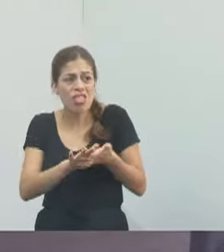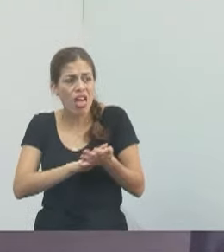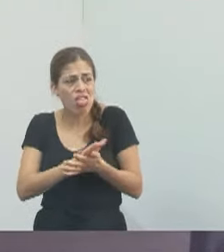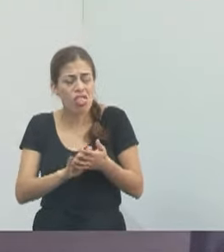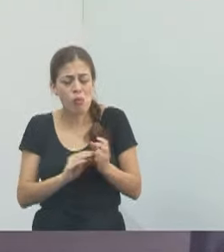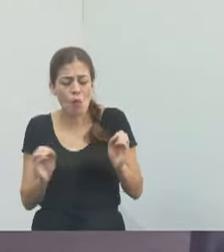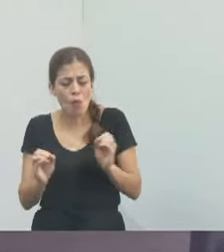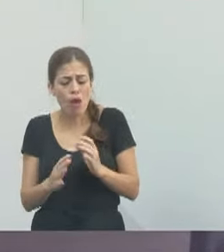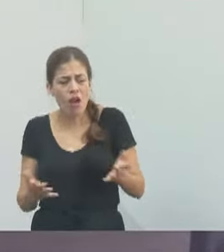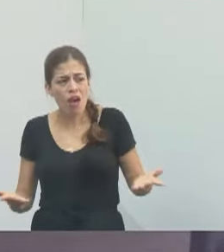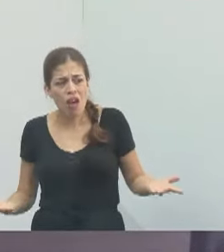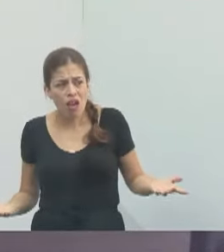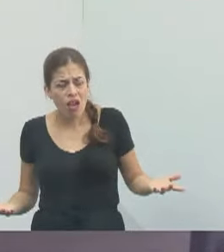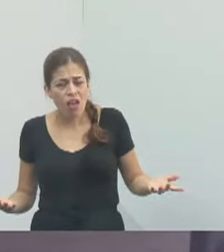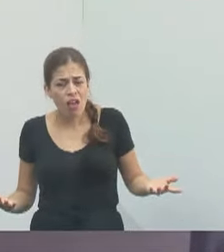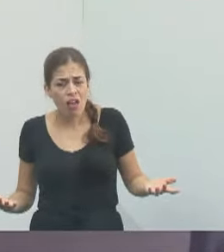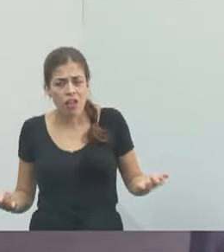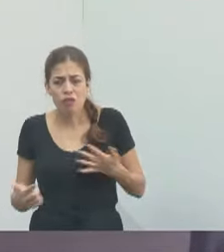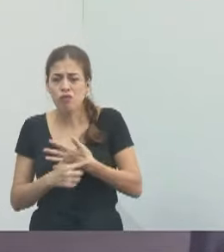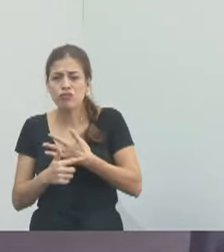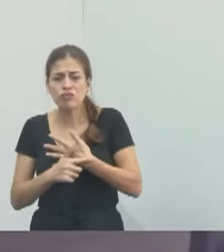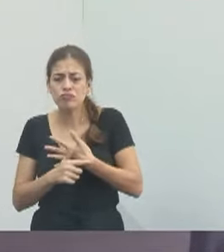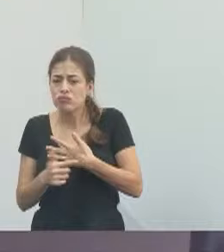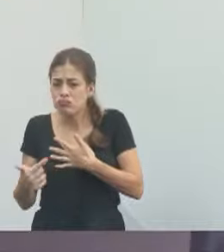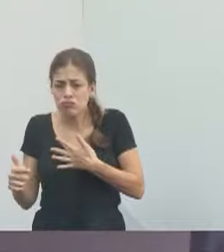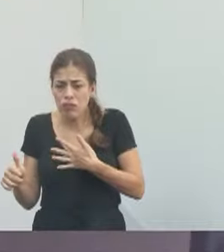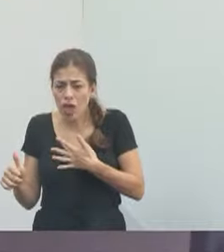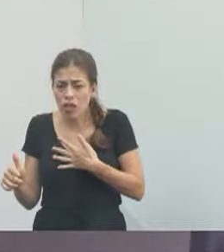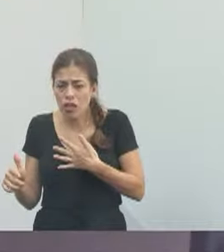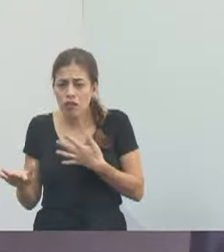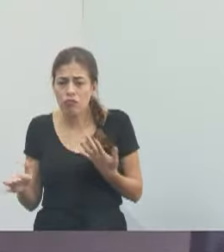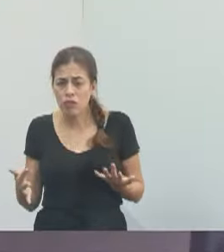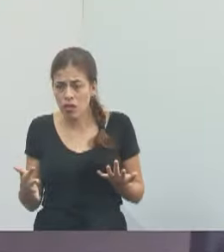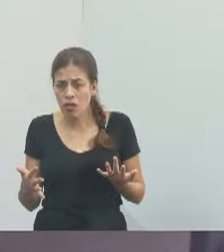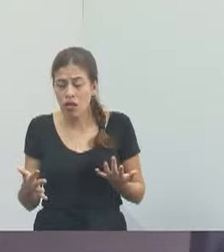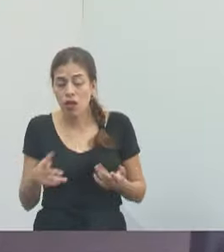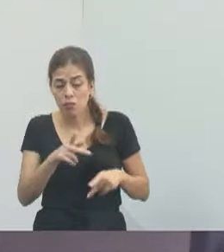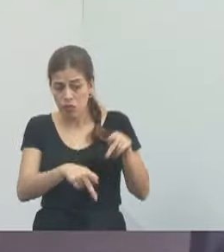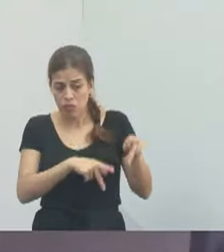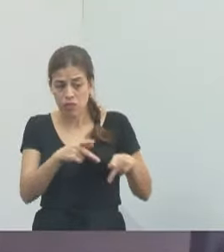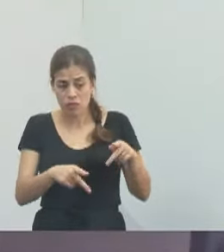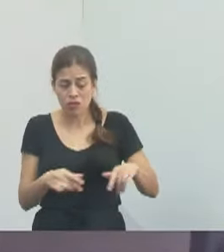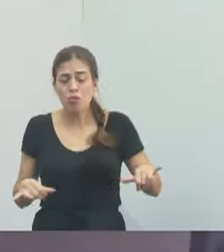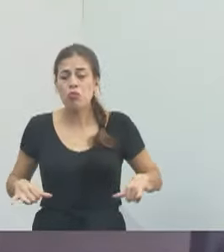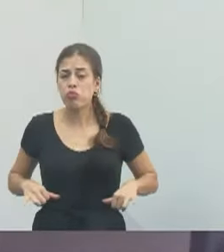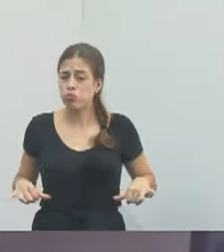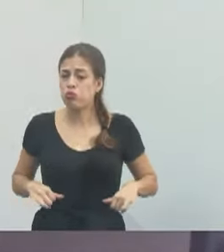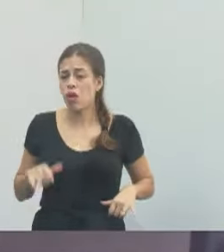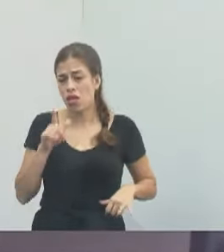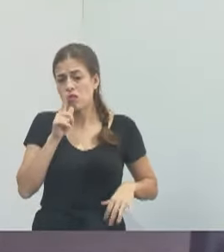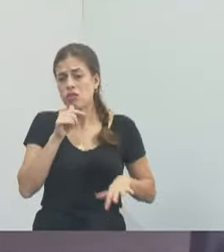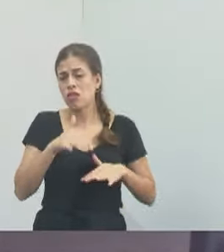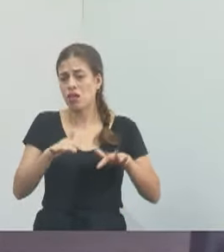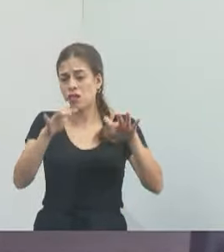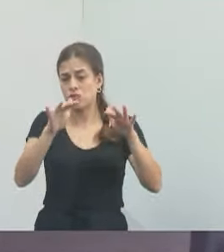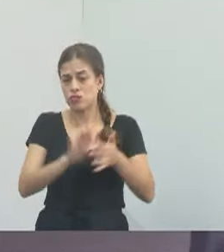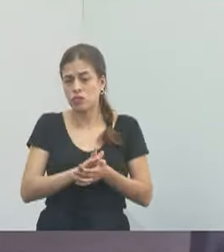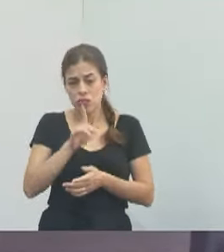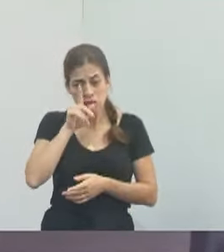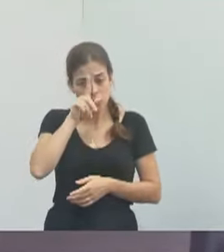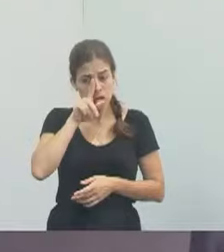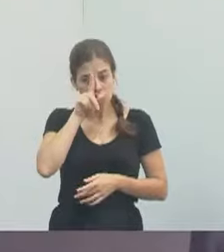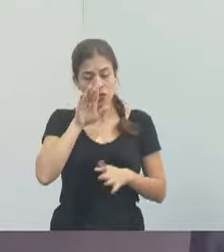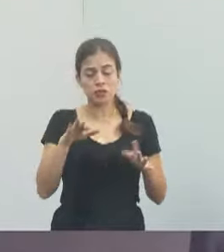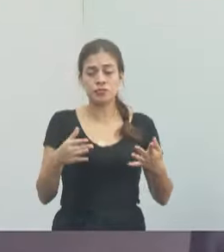águas pluviais colocando a população que mora na parte baixa em risco risco de sofrer enchentes fui lá a semana